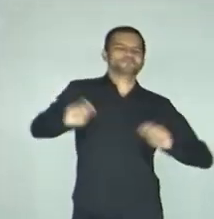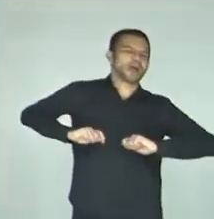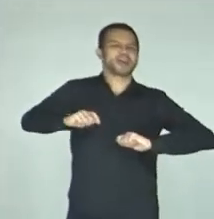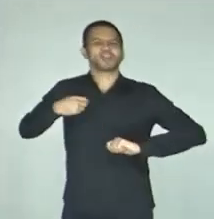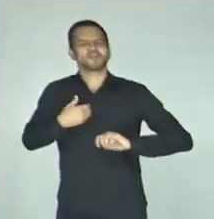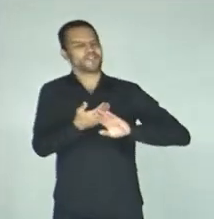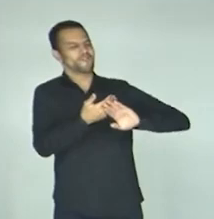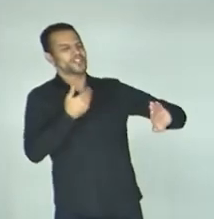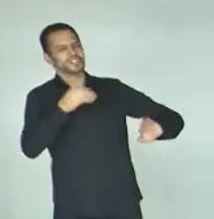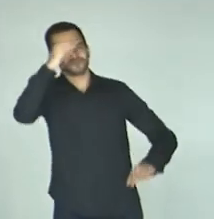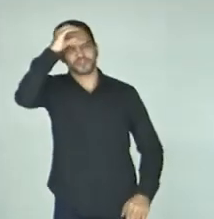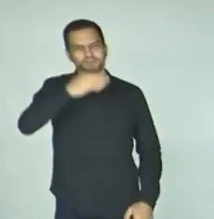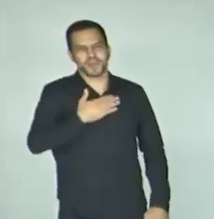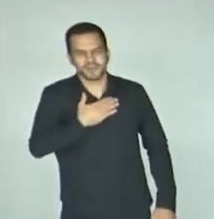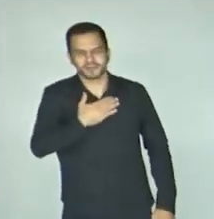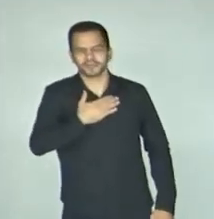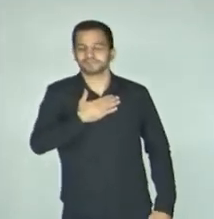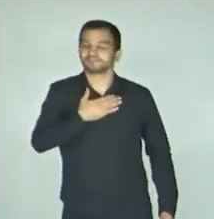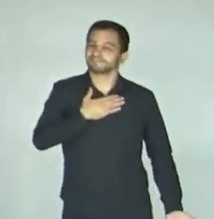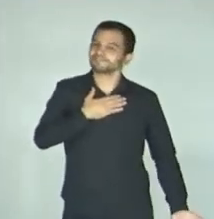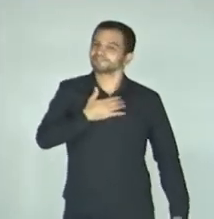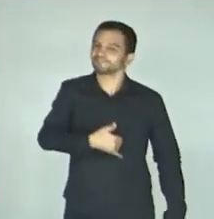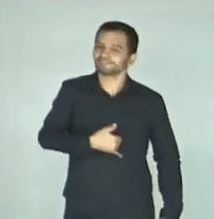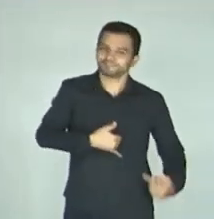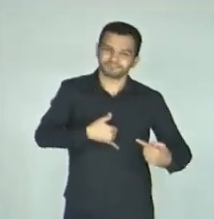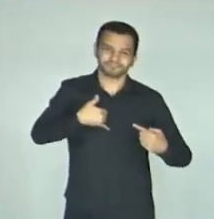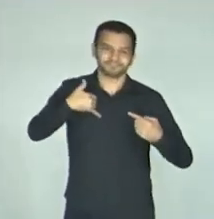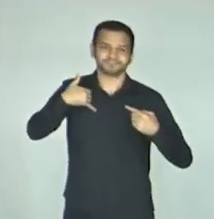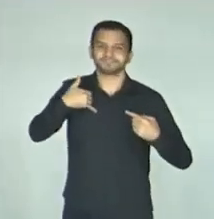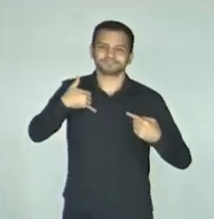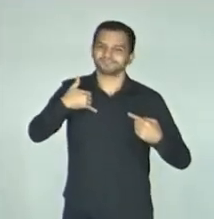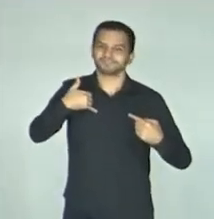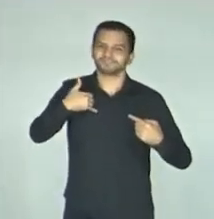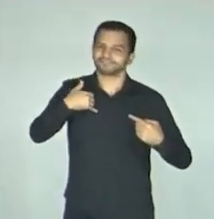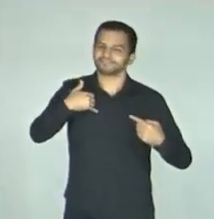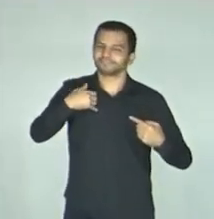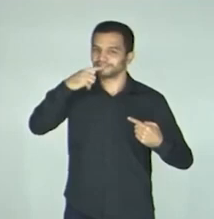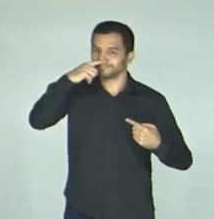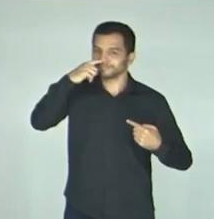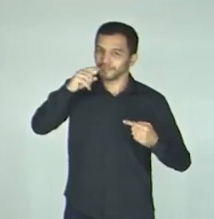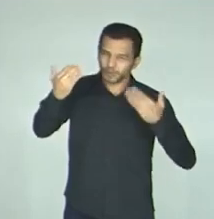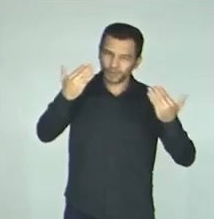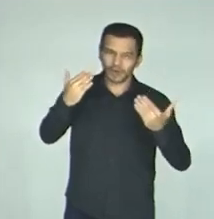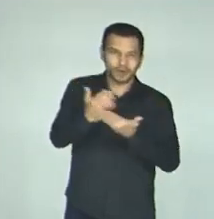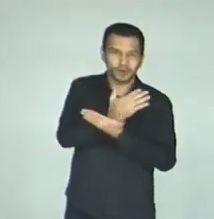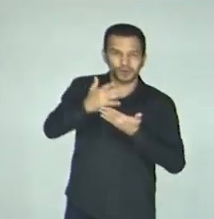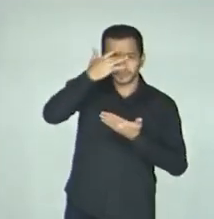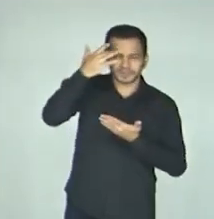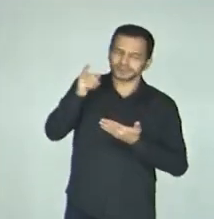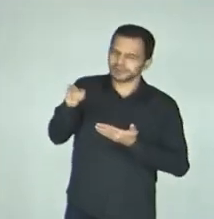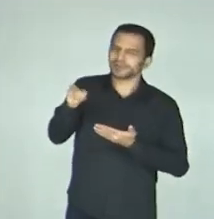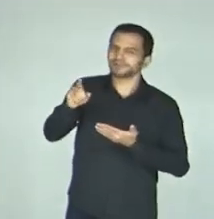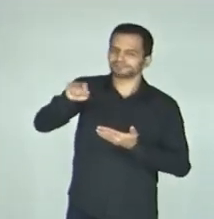longe do meu tio arrogância quantas pessoas que eram tão capaz estão